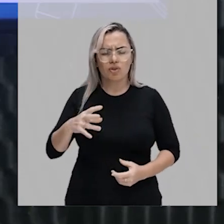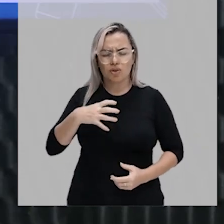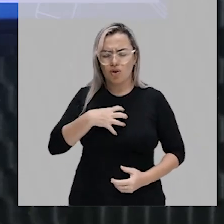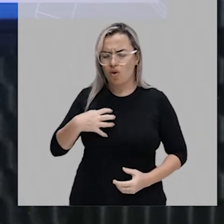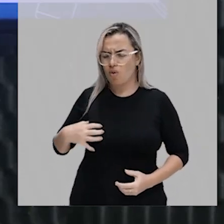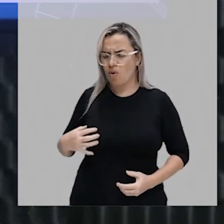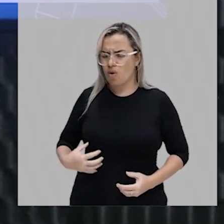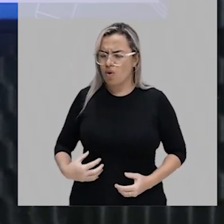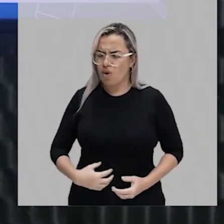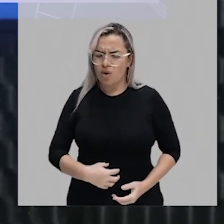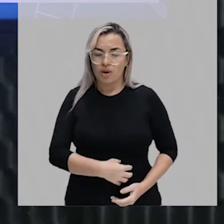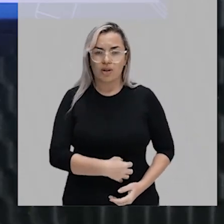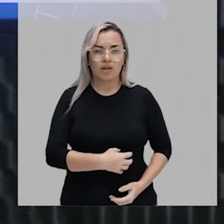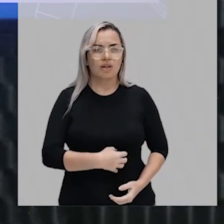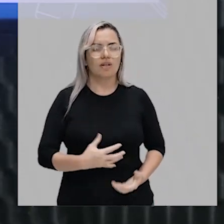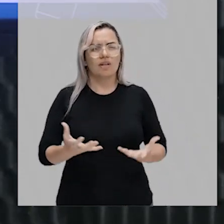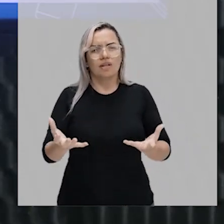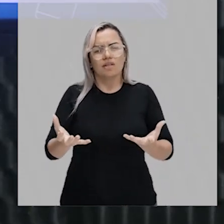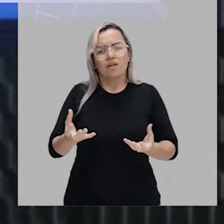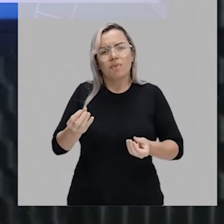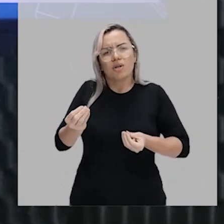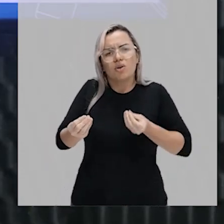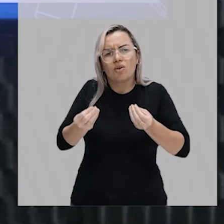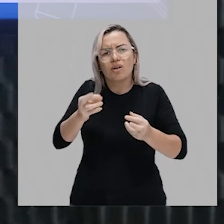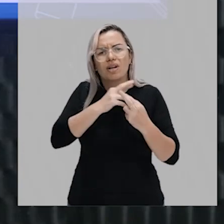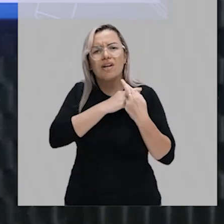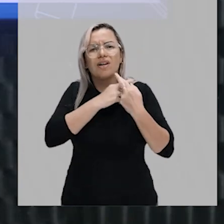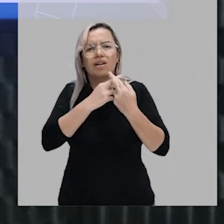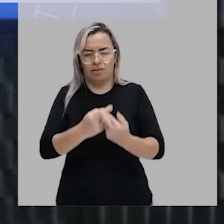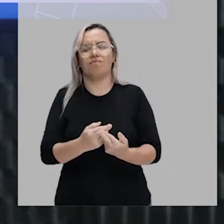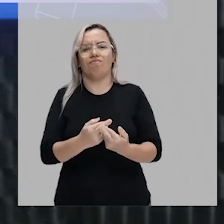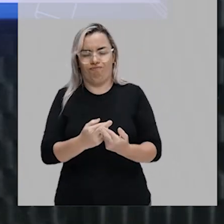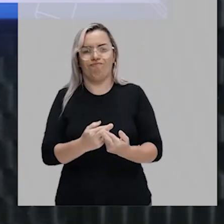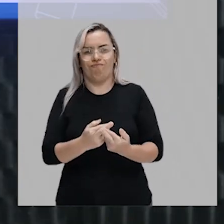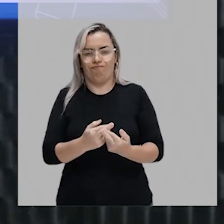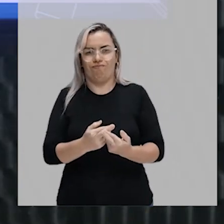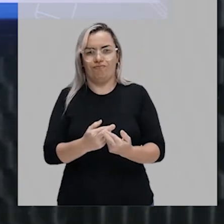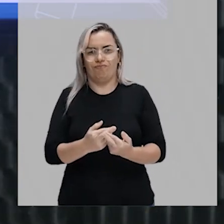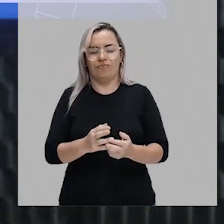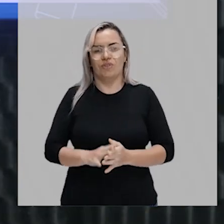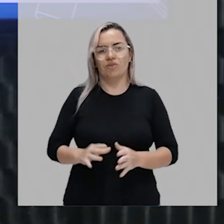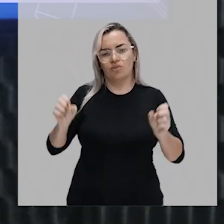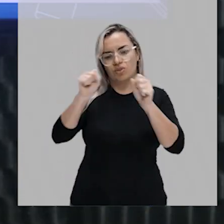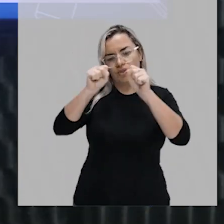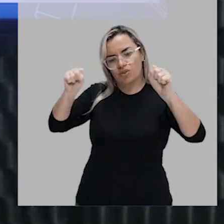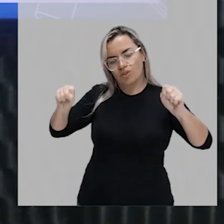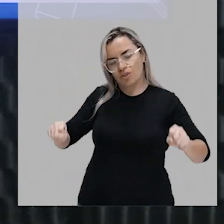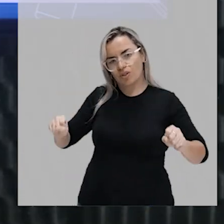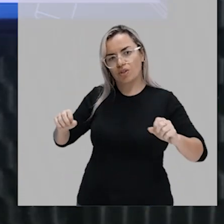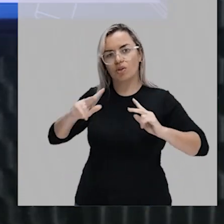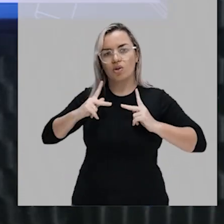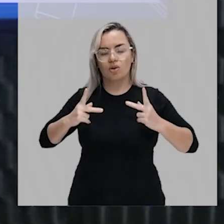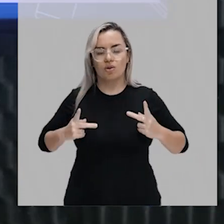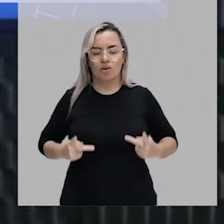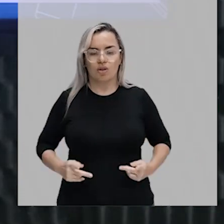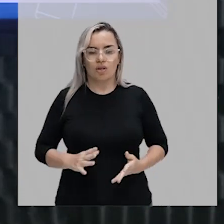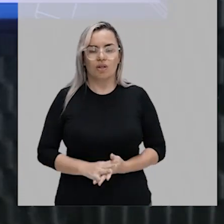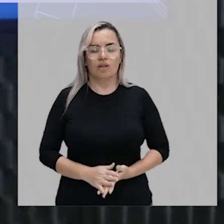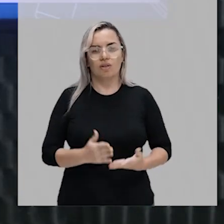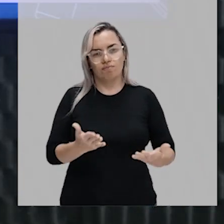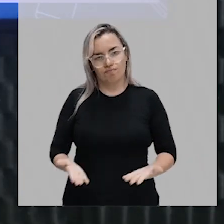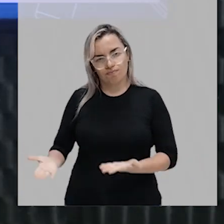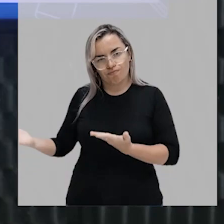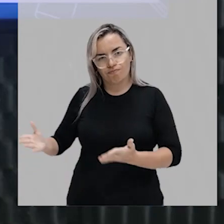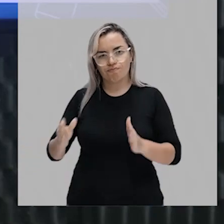ele funciona, tá? Então, essa aula ela vai falar um pouco sobre essas estruturas e o funcionamento delas. Ok,